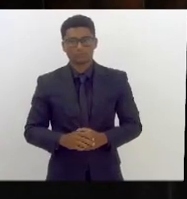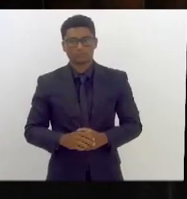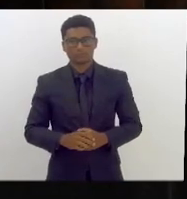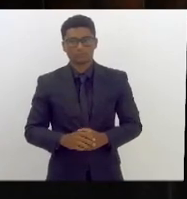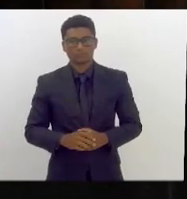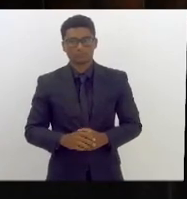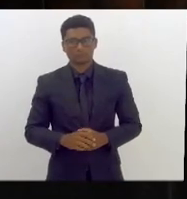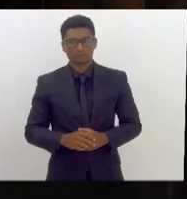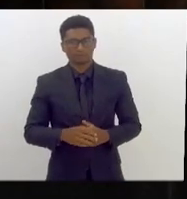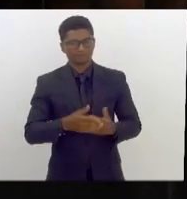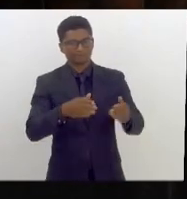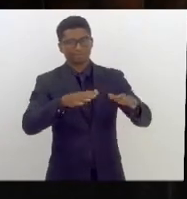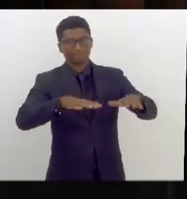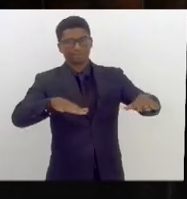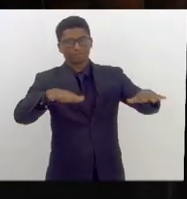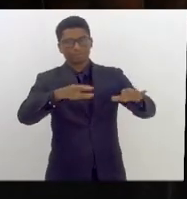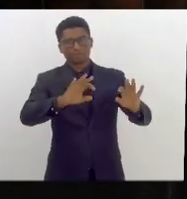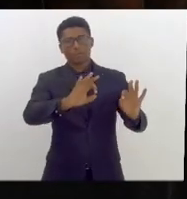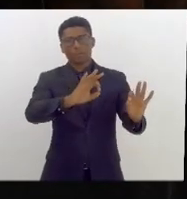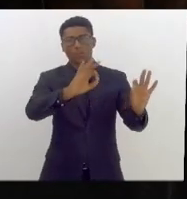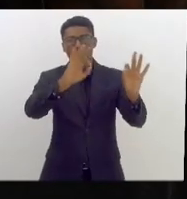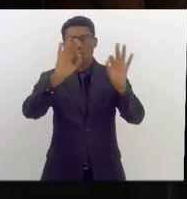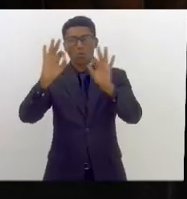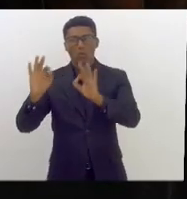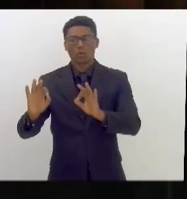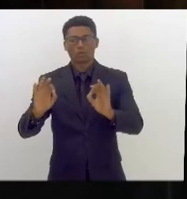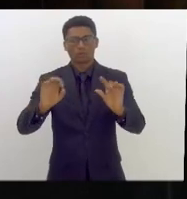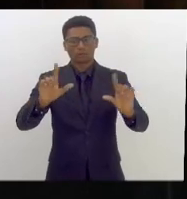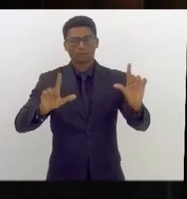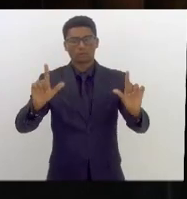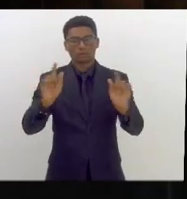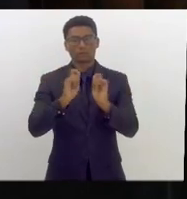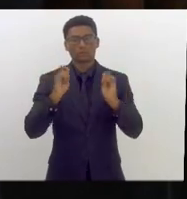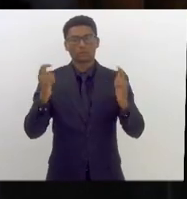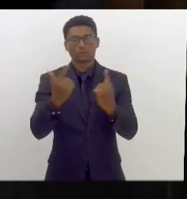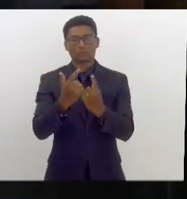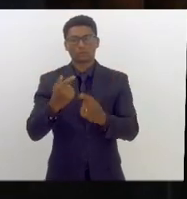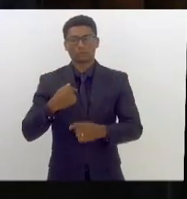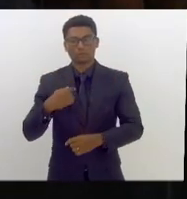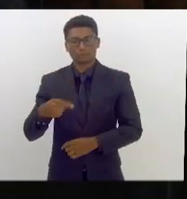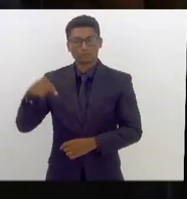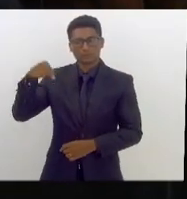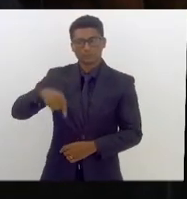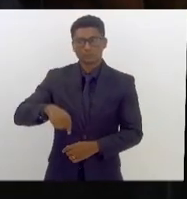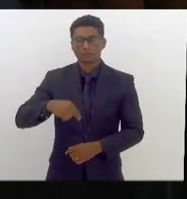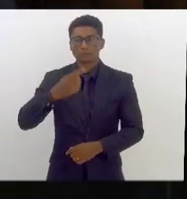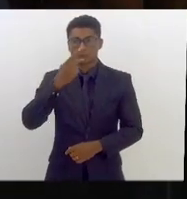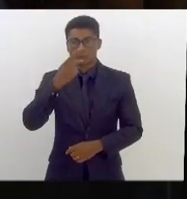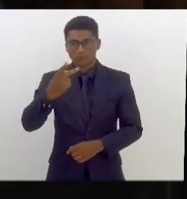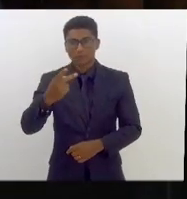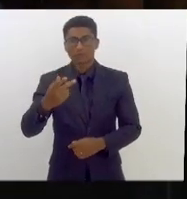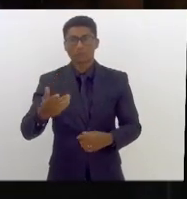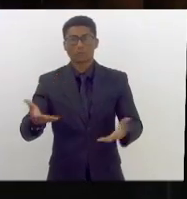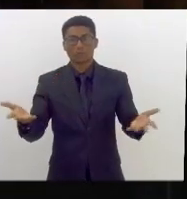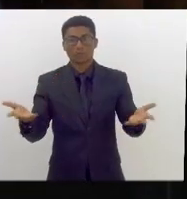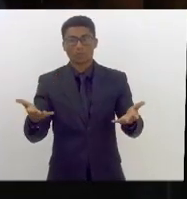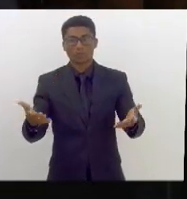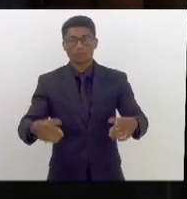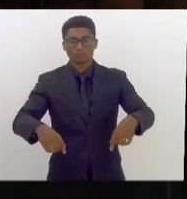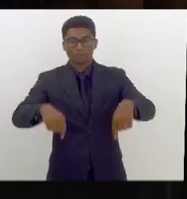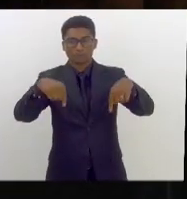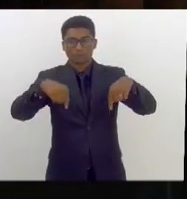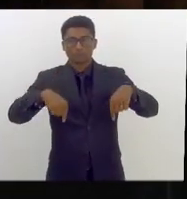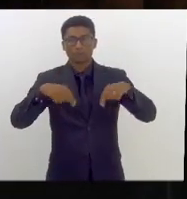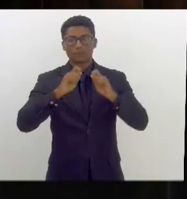a todos que nos acompanham pela TV Alerj. Venho aqui comentar a importância que é hoje a Alerj